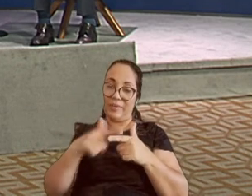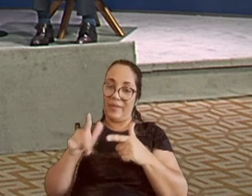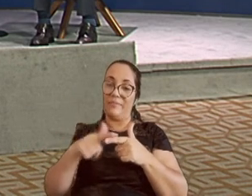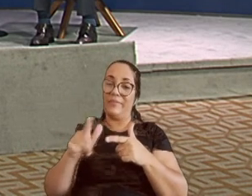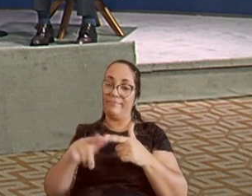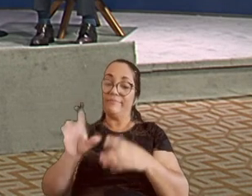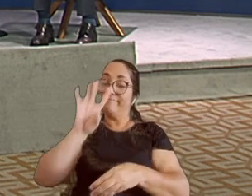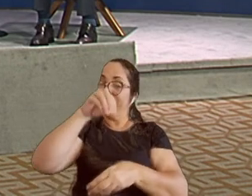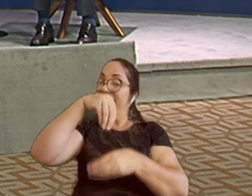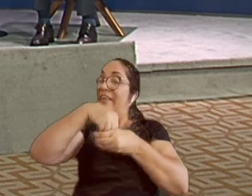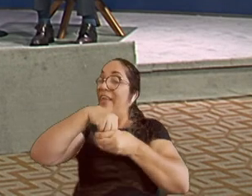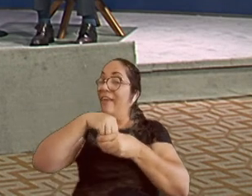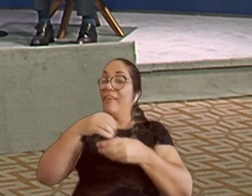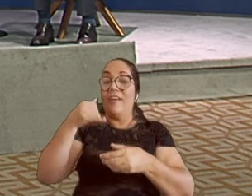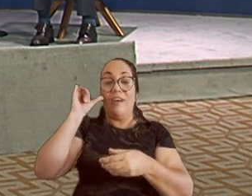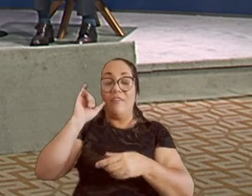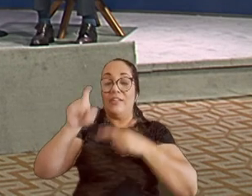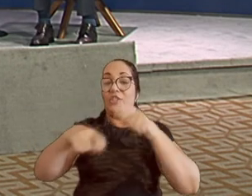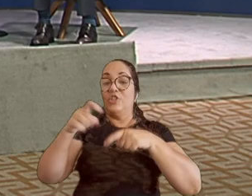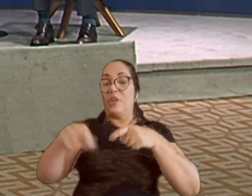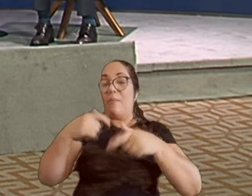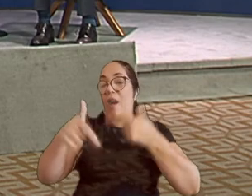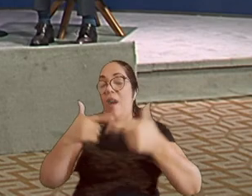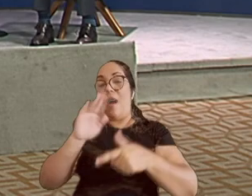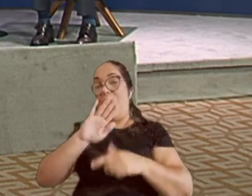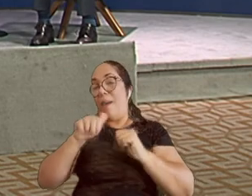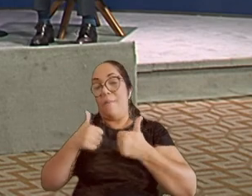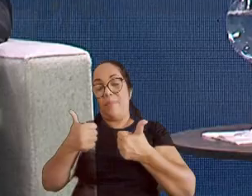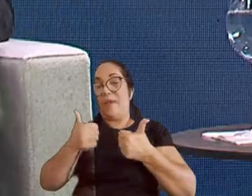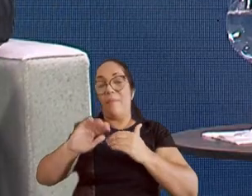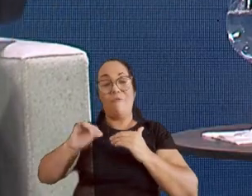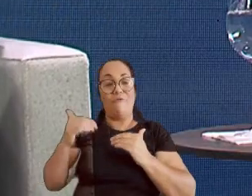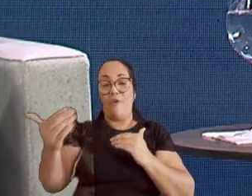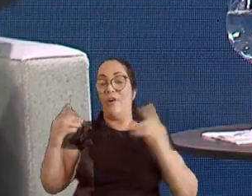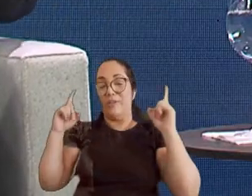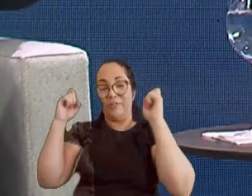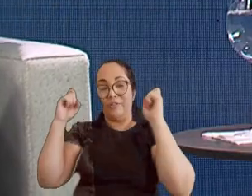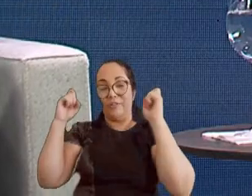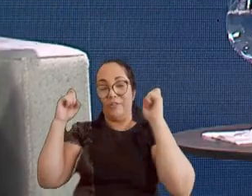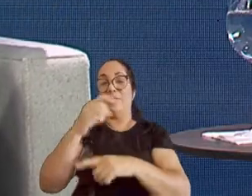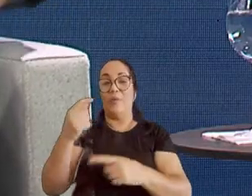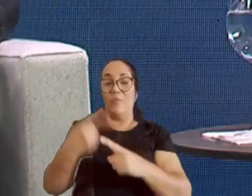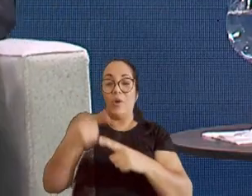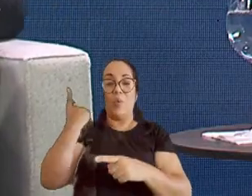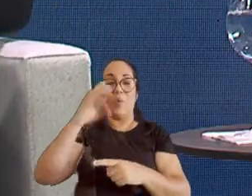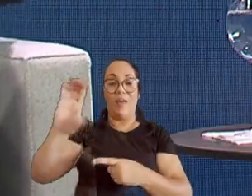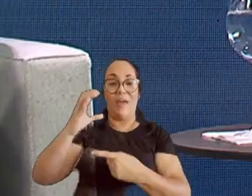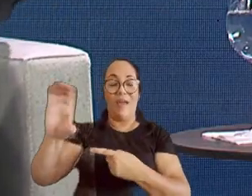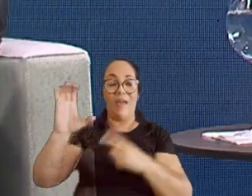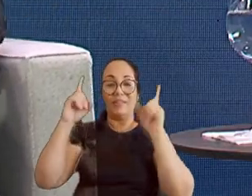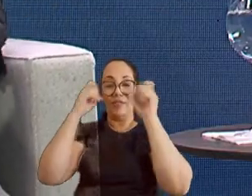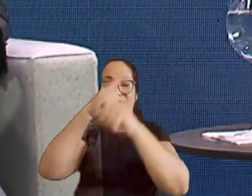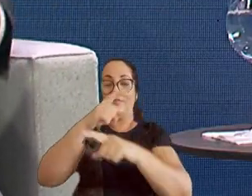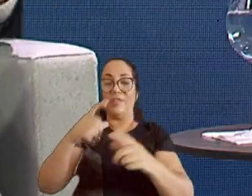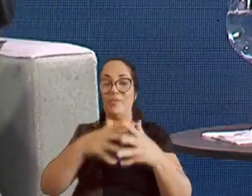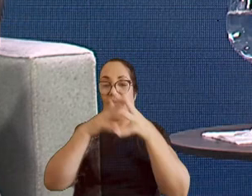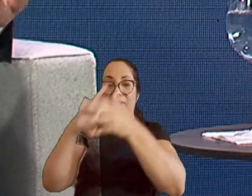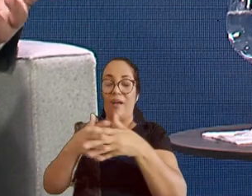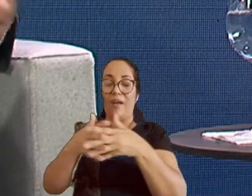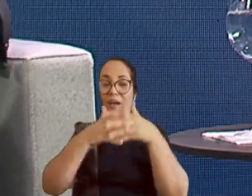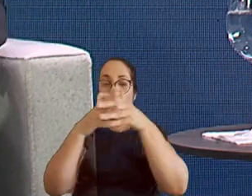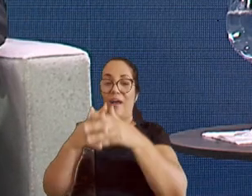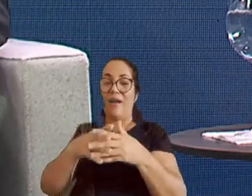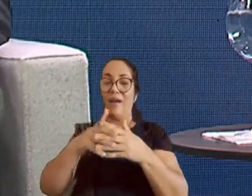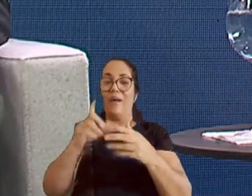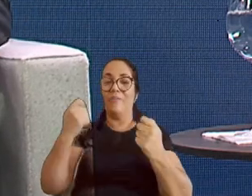em relação a outros lugares do mundo principalmente ponto de vista de crédito crédito é muito carimbado é o financiado é um insumo financiado a gente